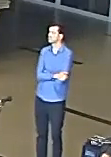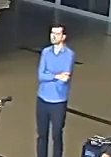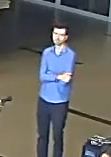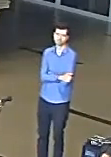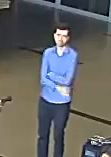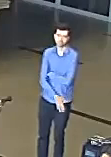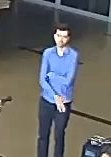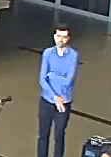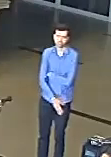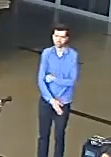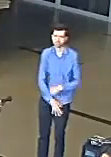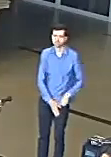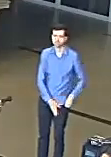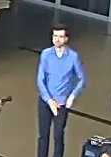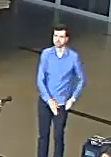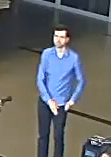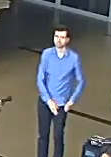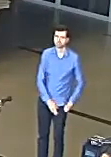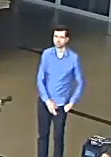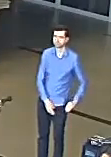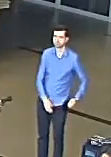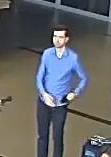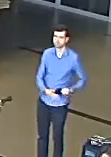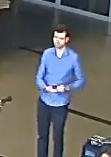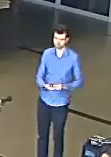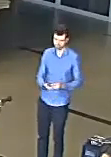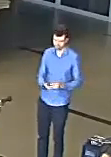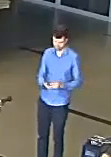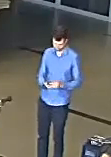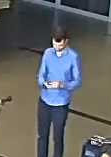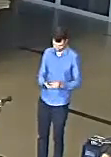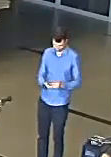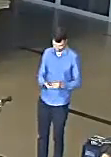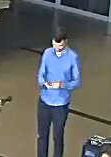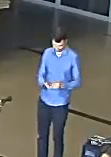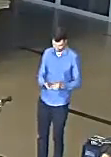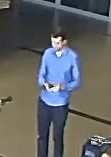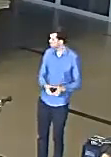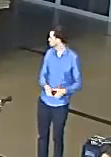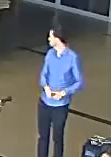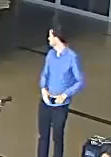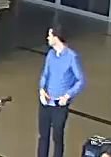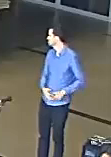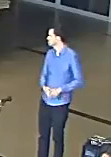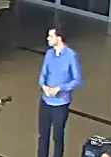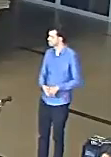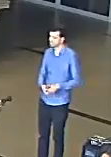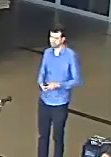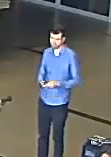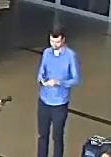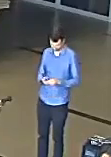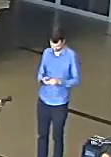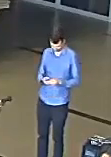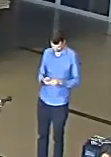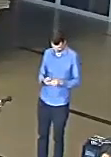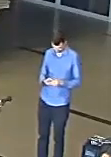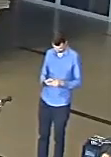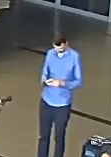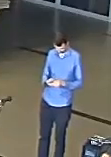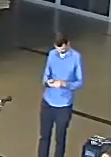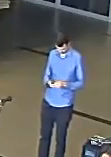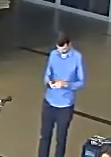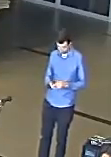pessoa né ela Obrigatoriamente tem que ficar no local de destino 12 horas eu já dormi em